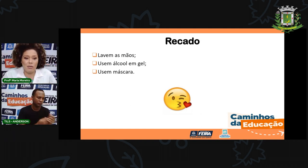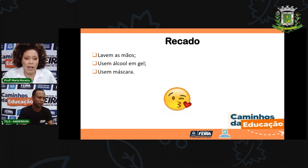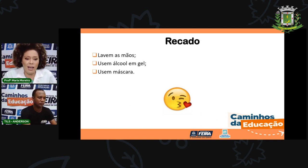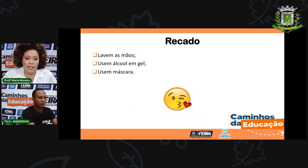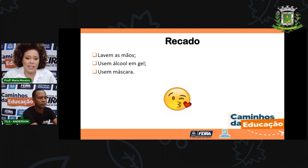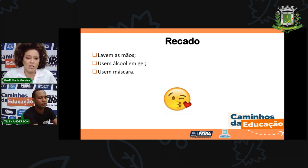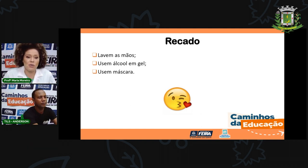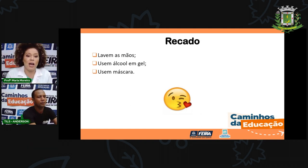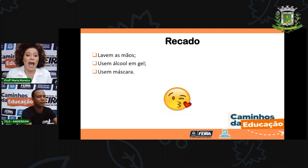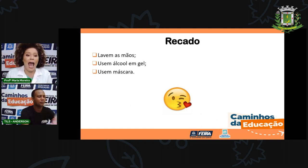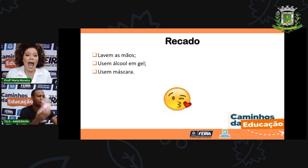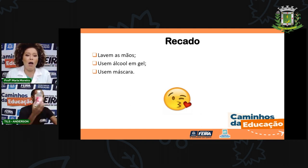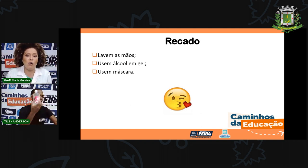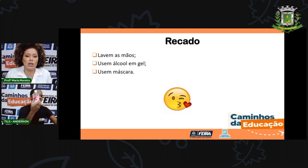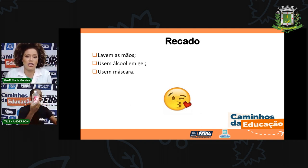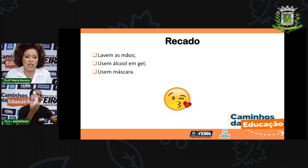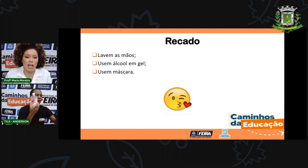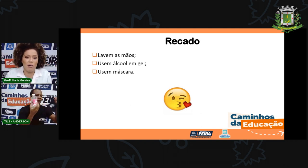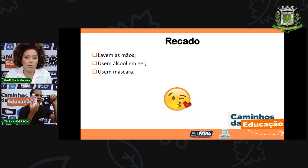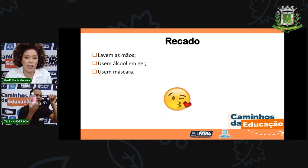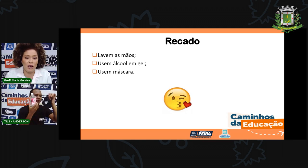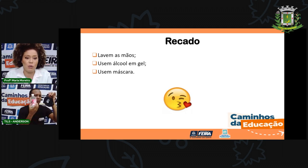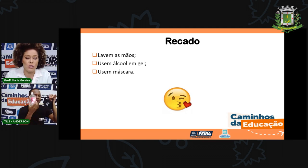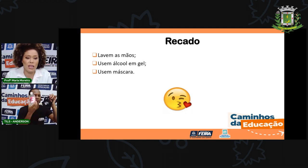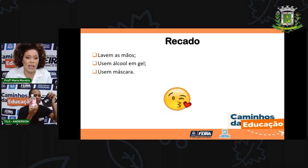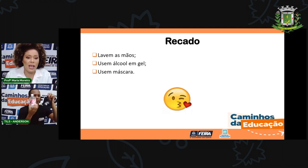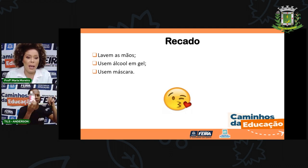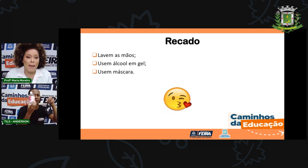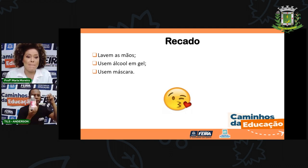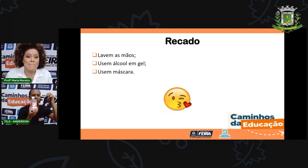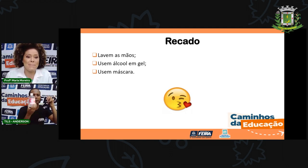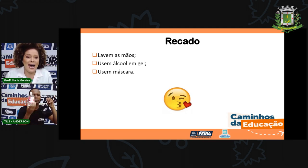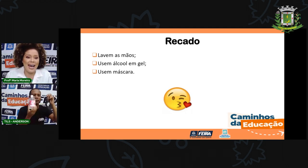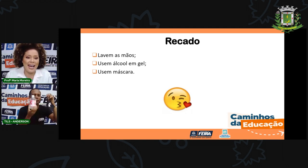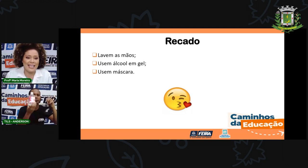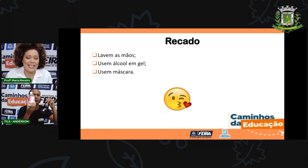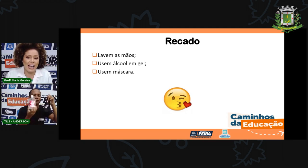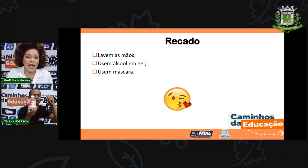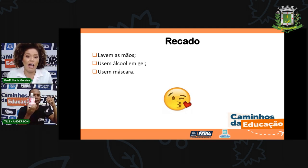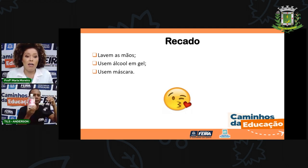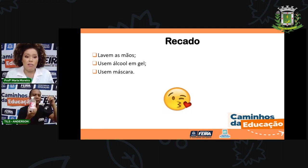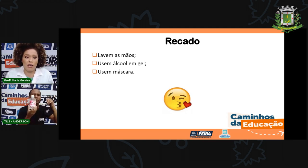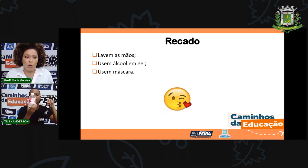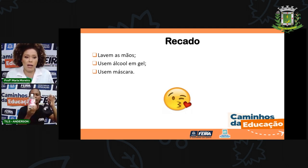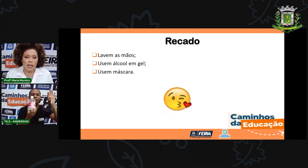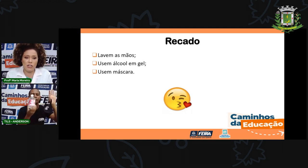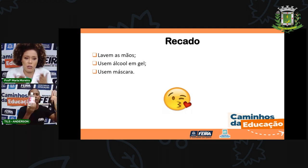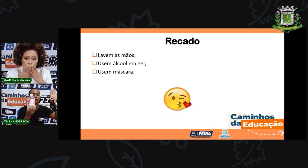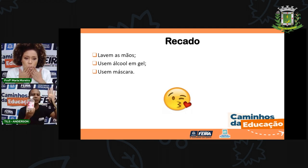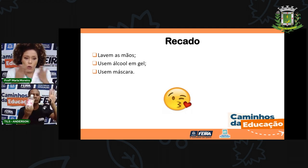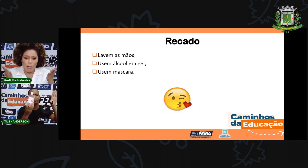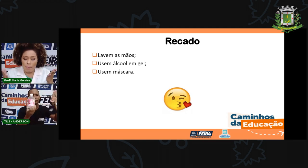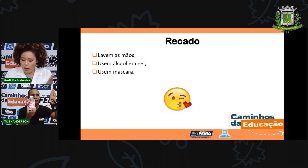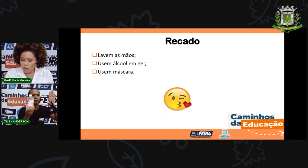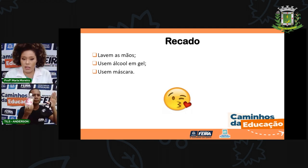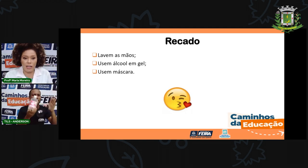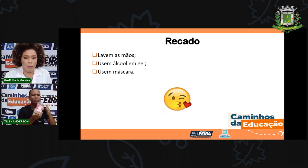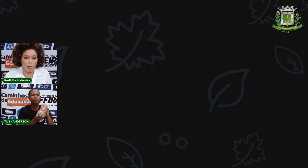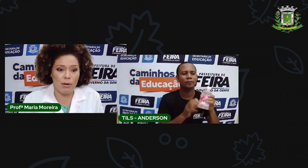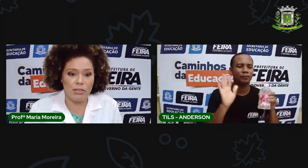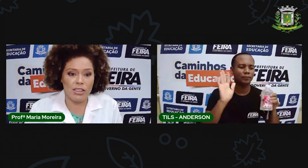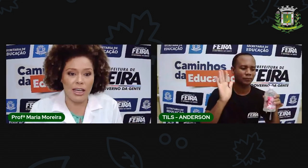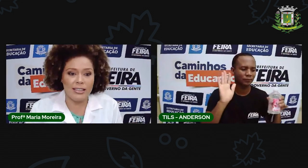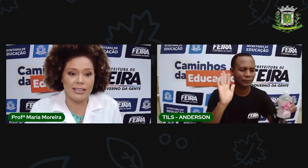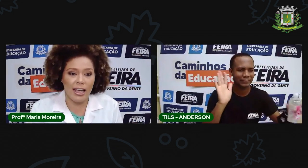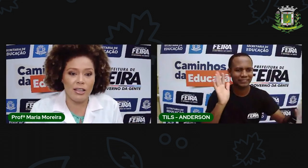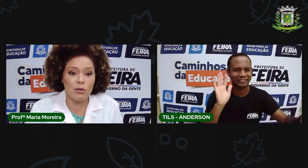Façam o quê, Anderson? Álcool em gel e o quê? Usem máscara. Fiquem guardadinhos. Deixa que dá